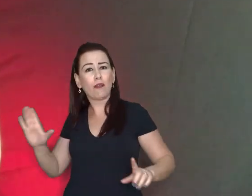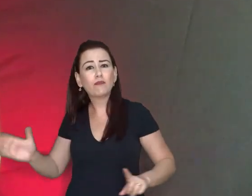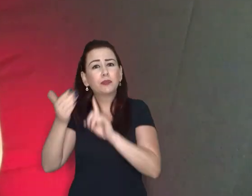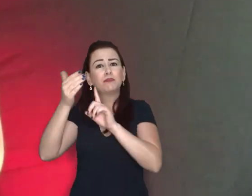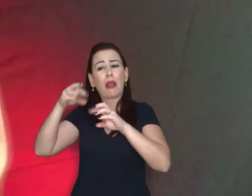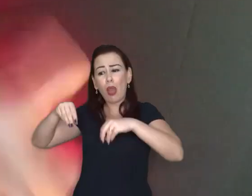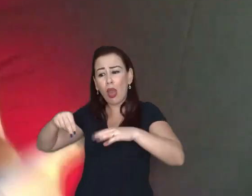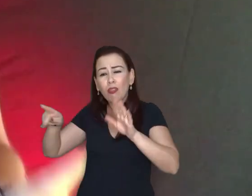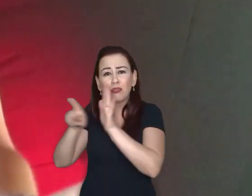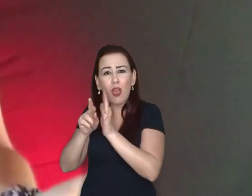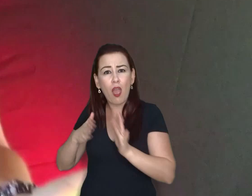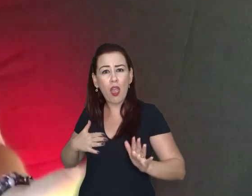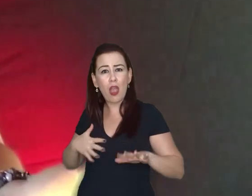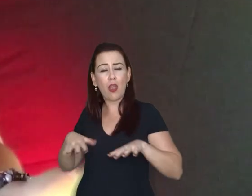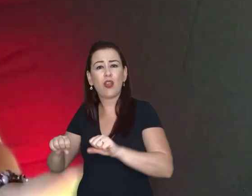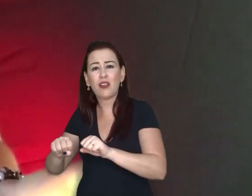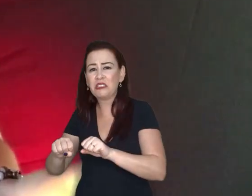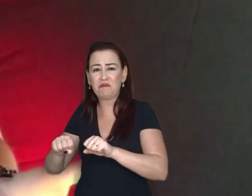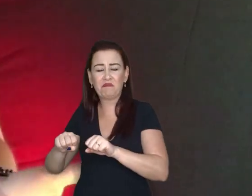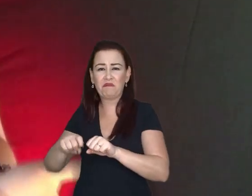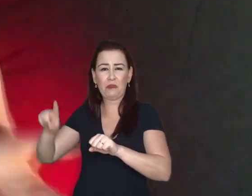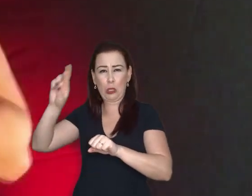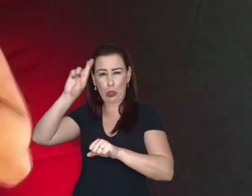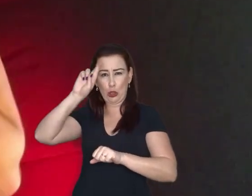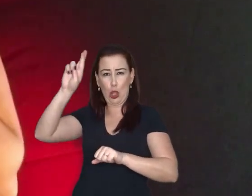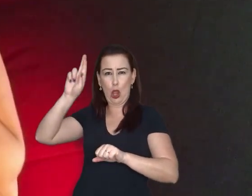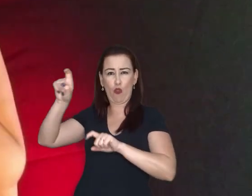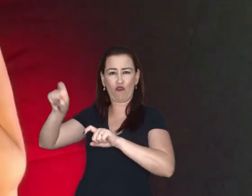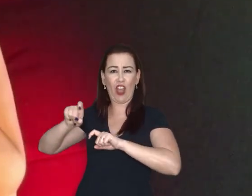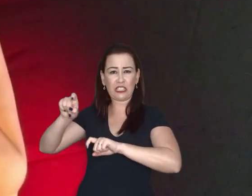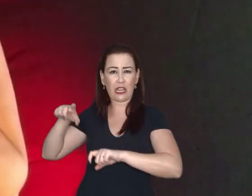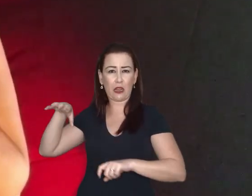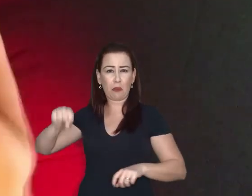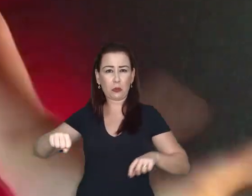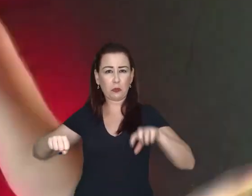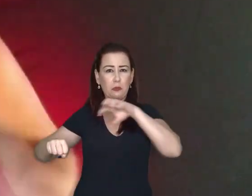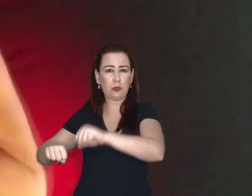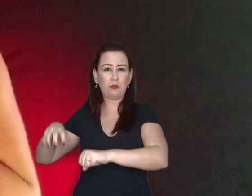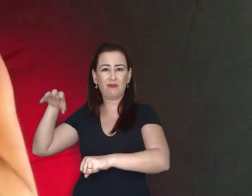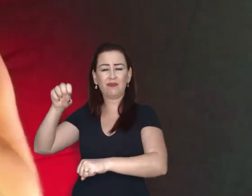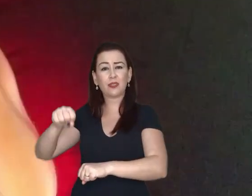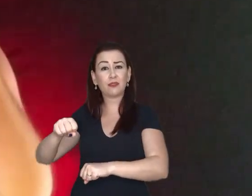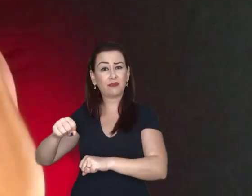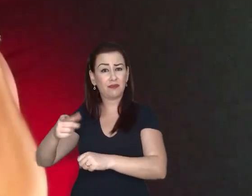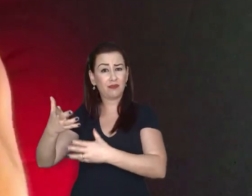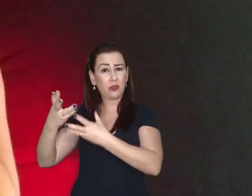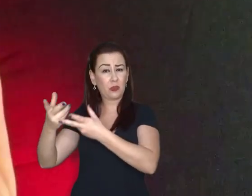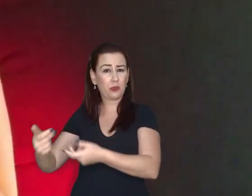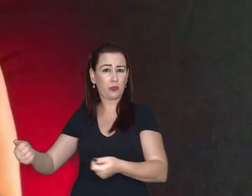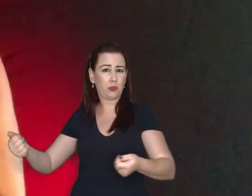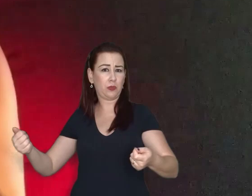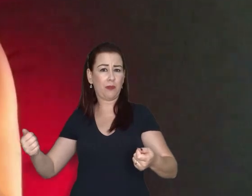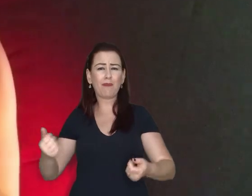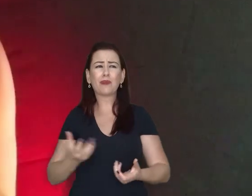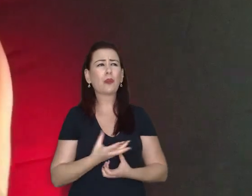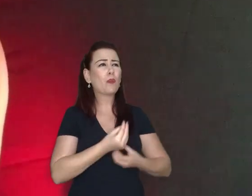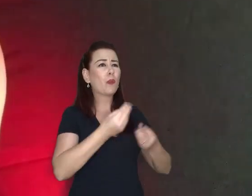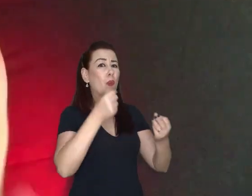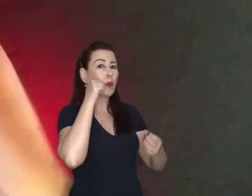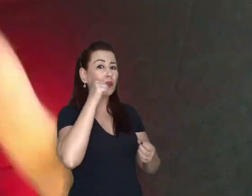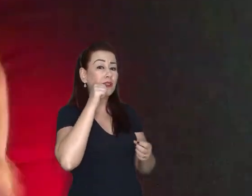invadidos pelos latifundiários. critérios nos ambientes de